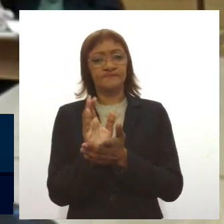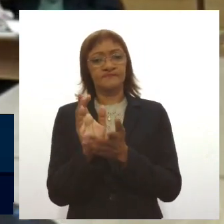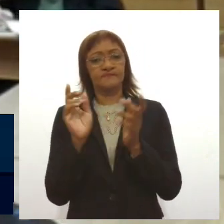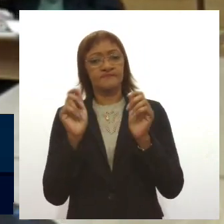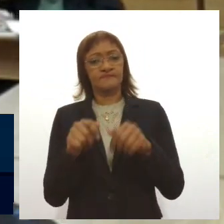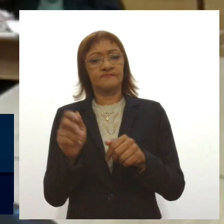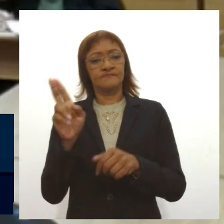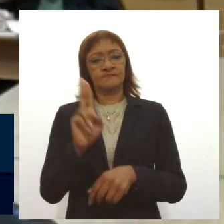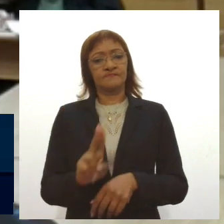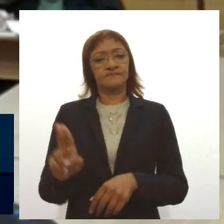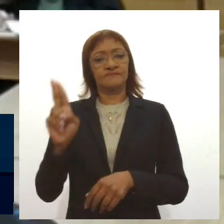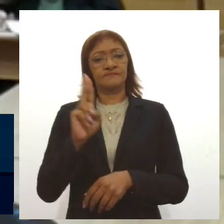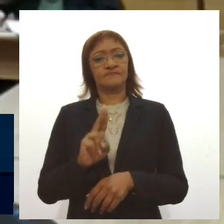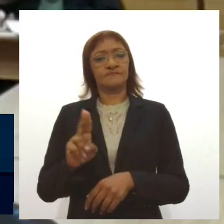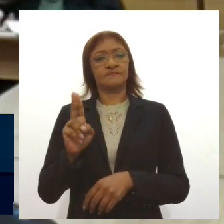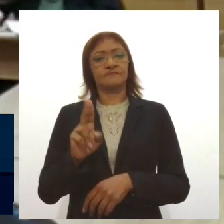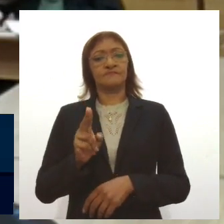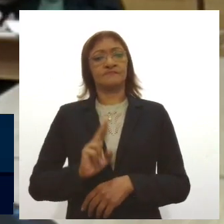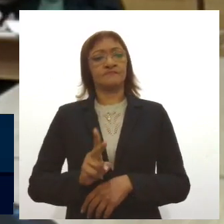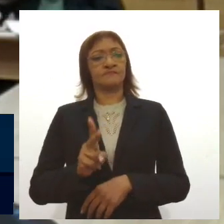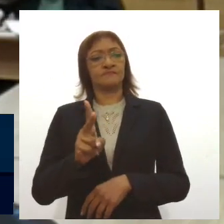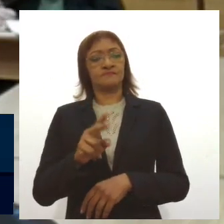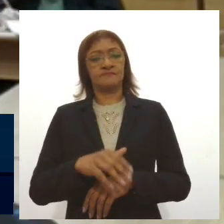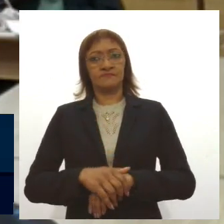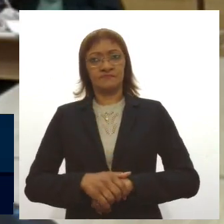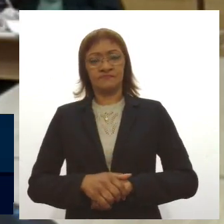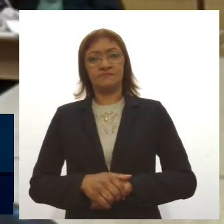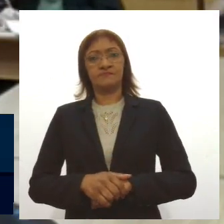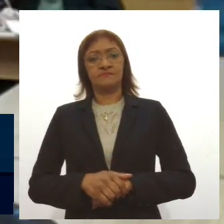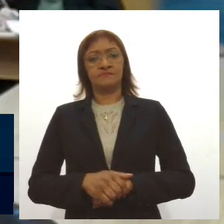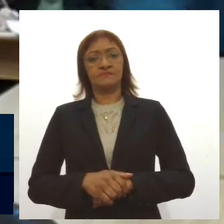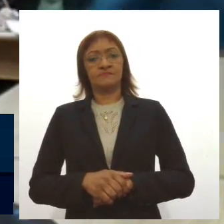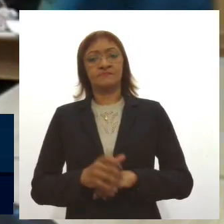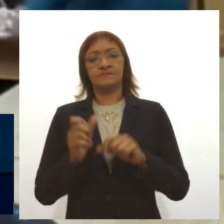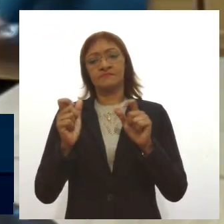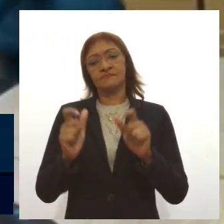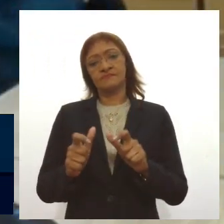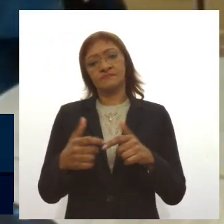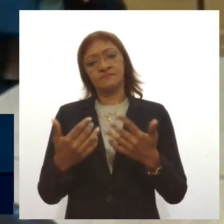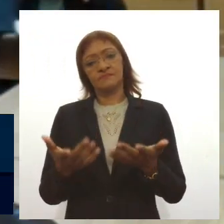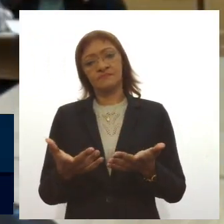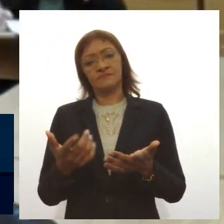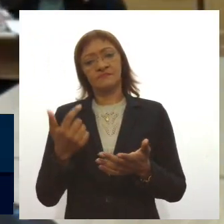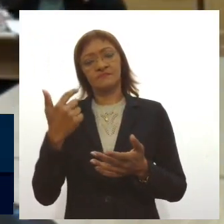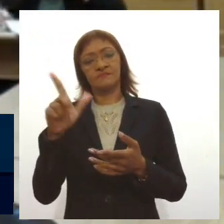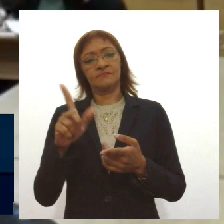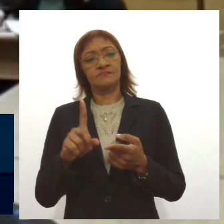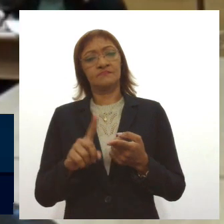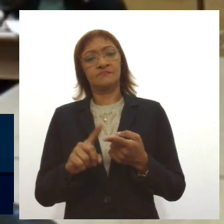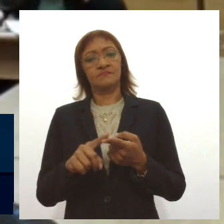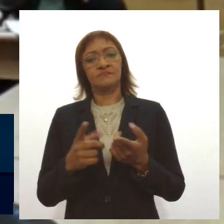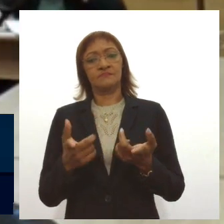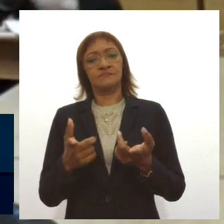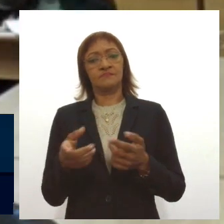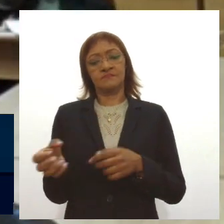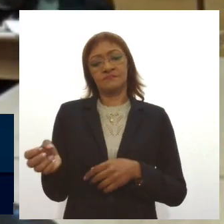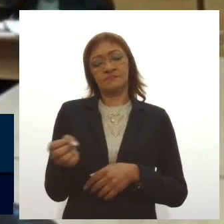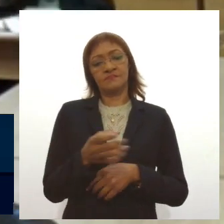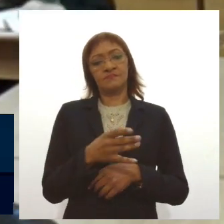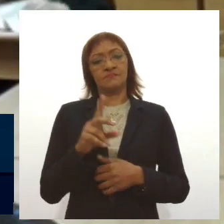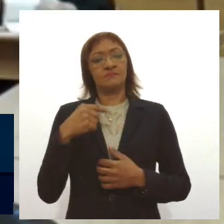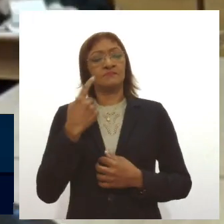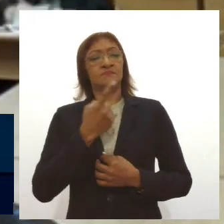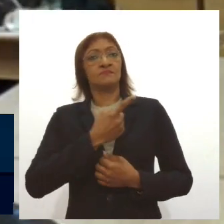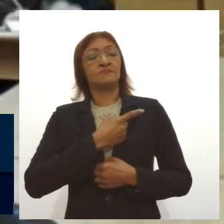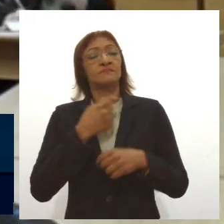ser utilizados, revertidos na revitalização dessas bacias hidrográficas. E outro, que é uma ação muito recente e a gente precisa